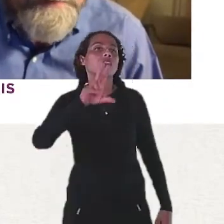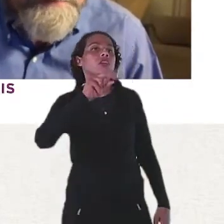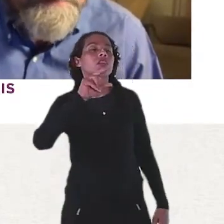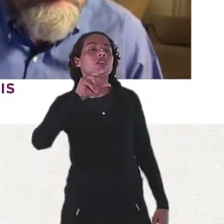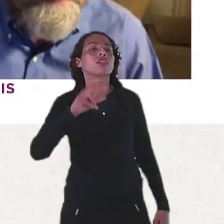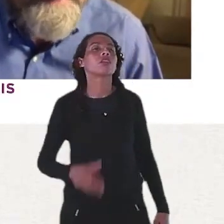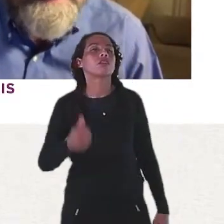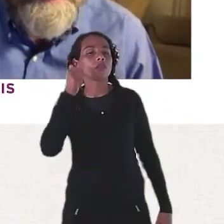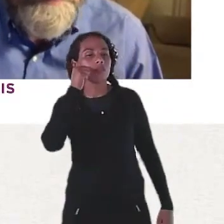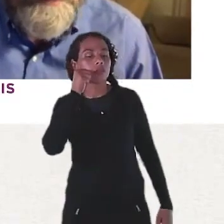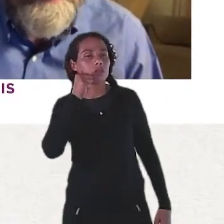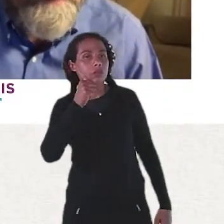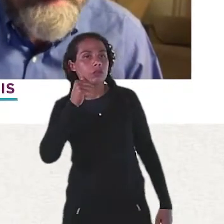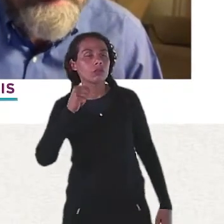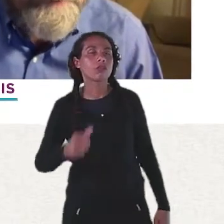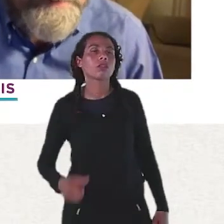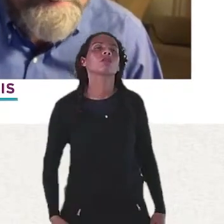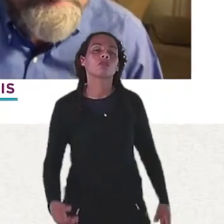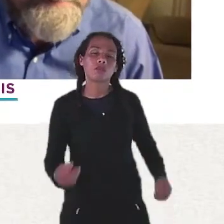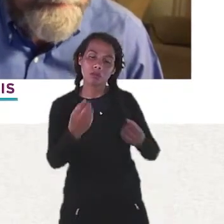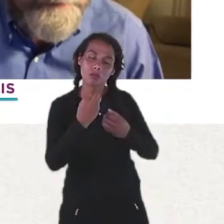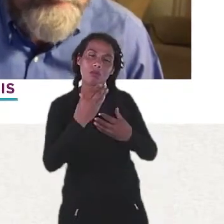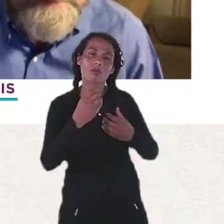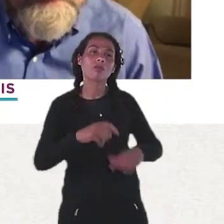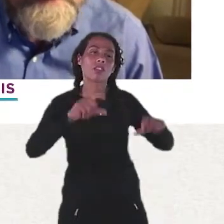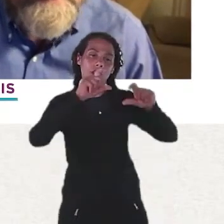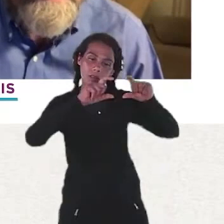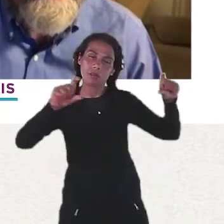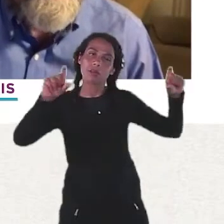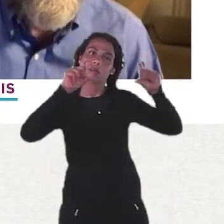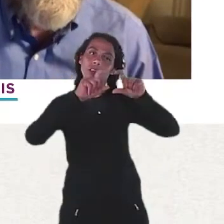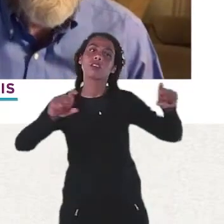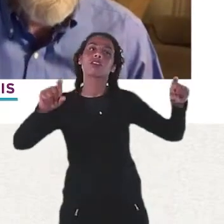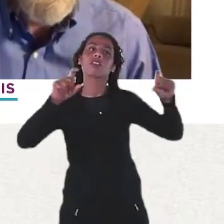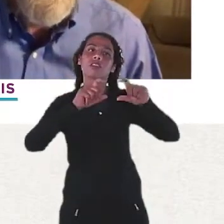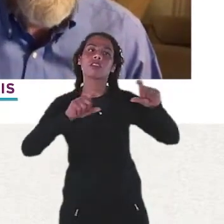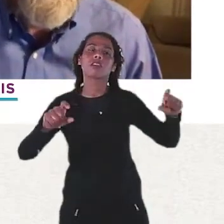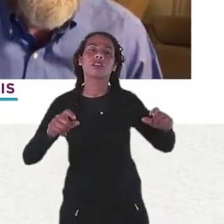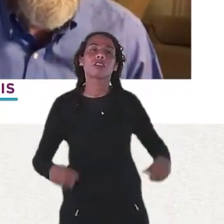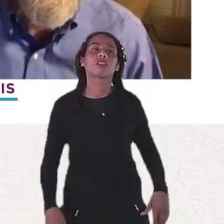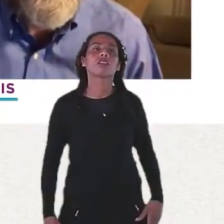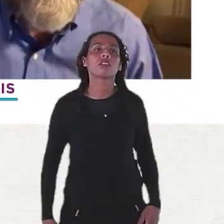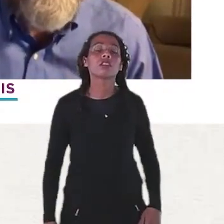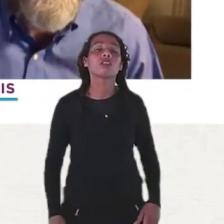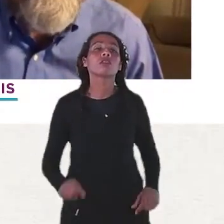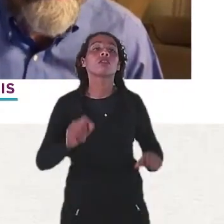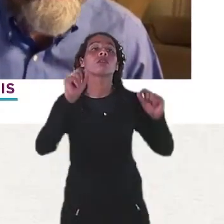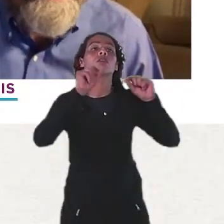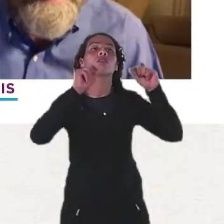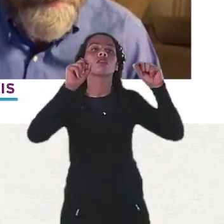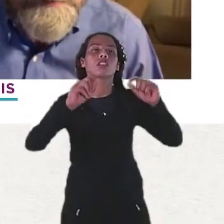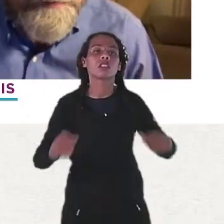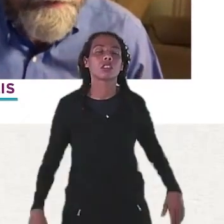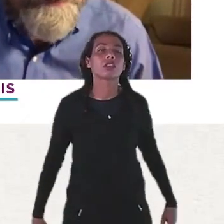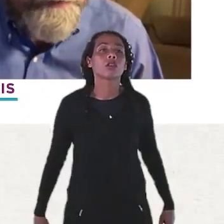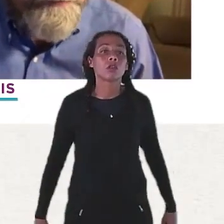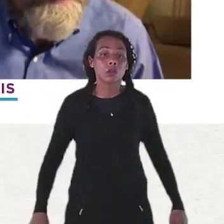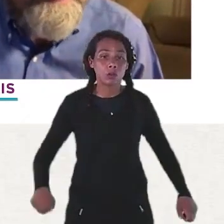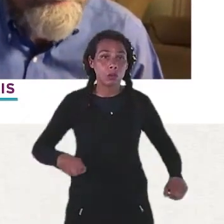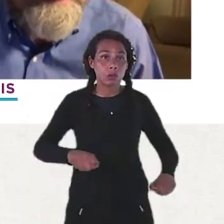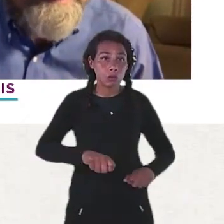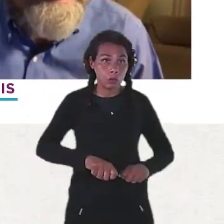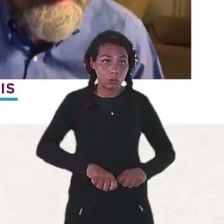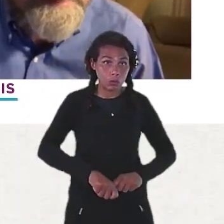o Kurt Vonnegut e o Isaac Asimov falavam. Ela dizia assim para mim que o impossível é só o possível que ninguém pôs